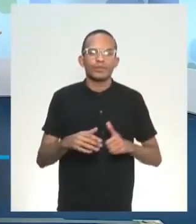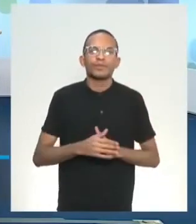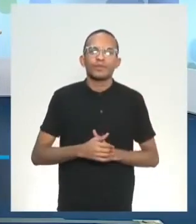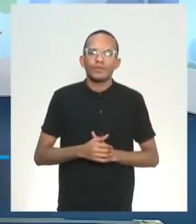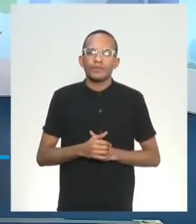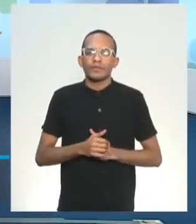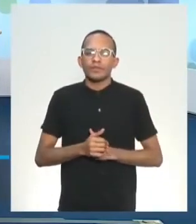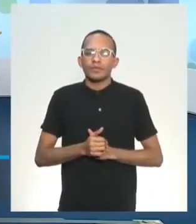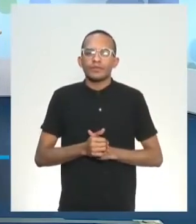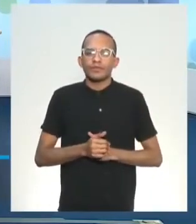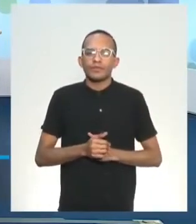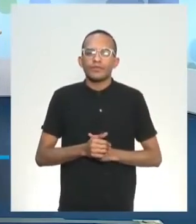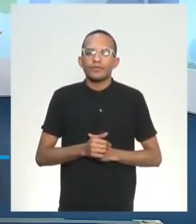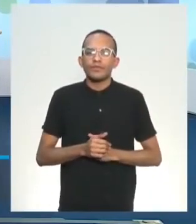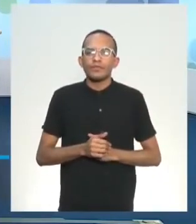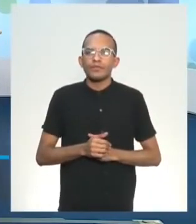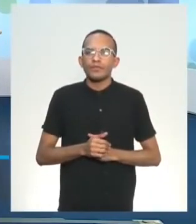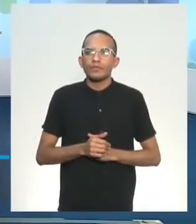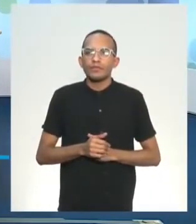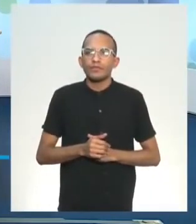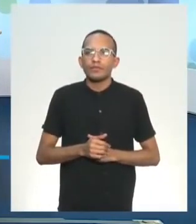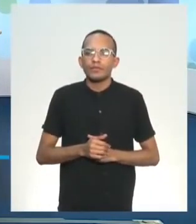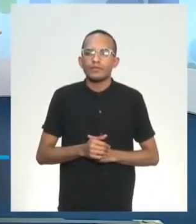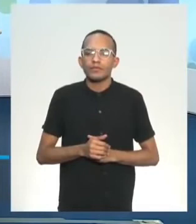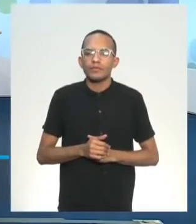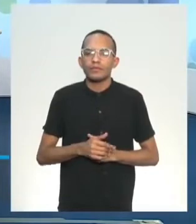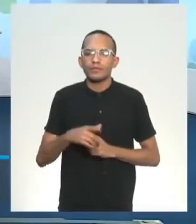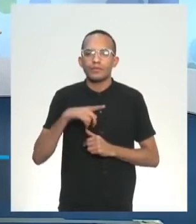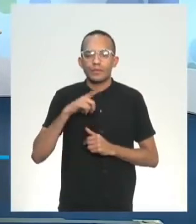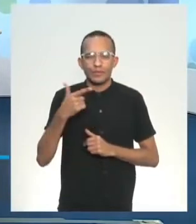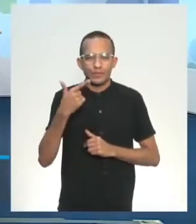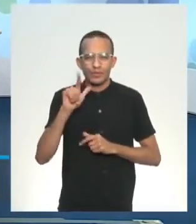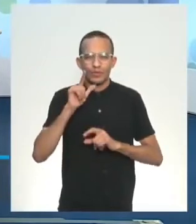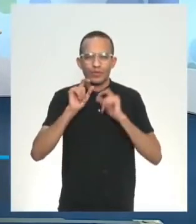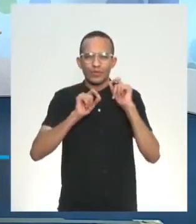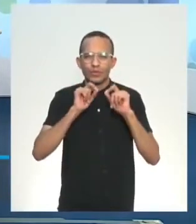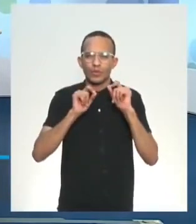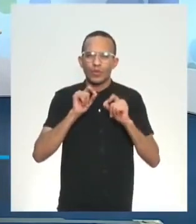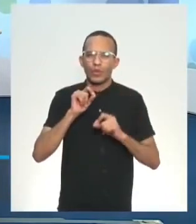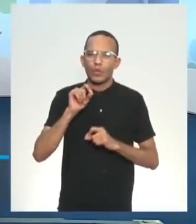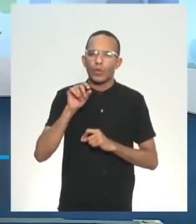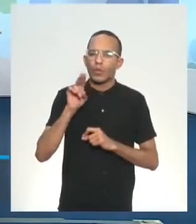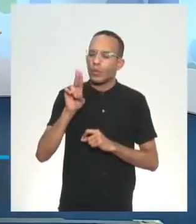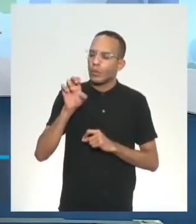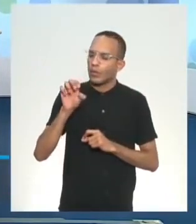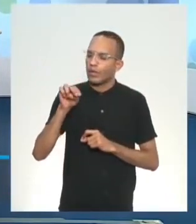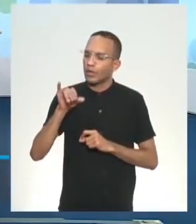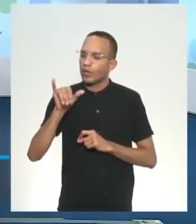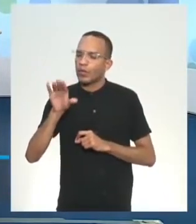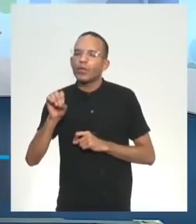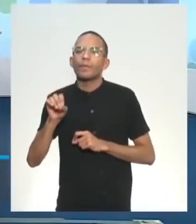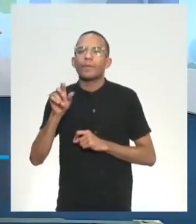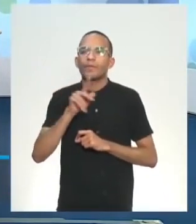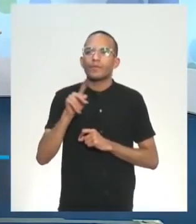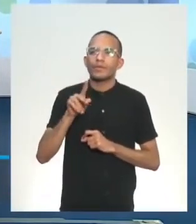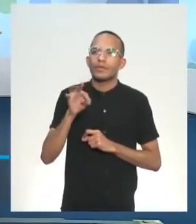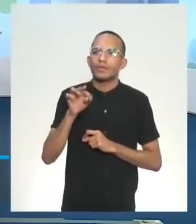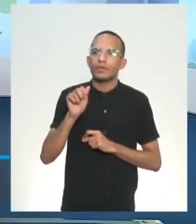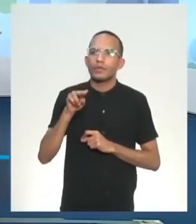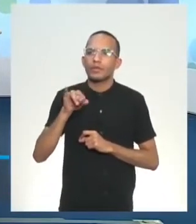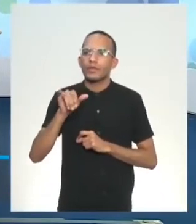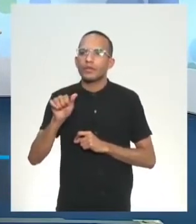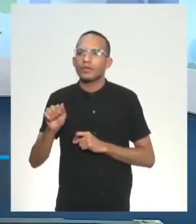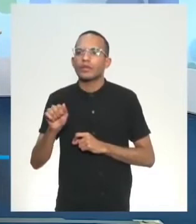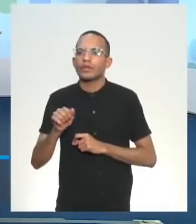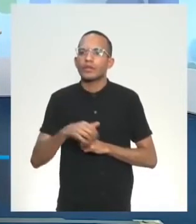saideira. Vamos lá aqui, ó. Temos uma, acho que é o Enio Matheus, da Protânia.